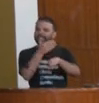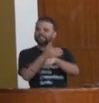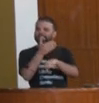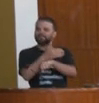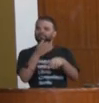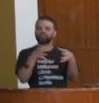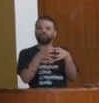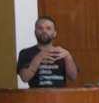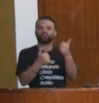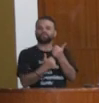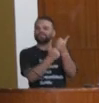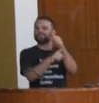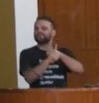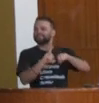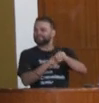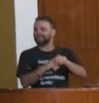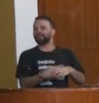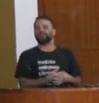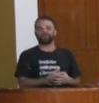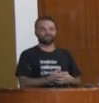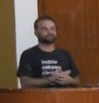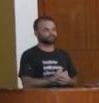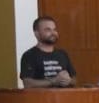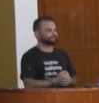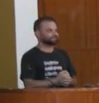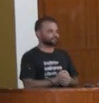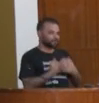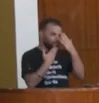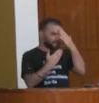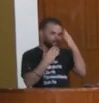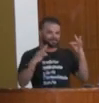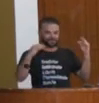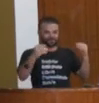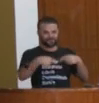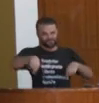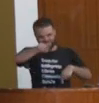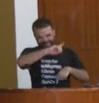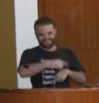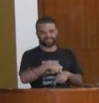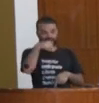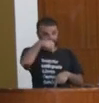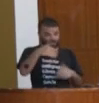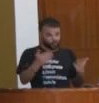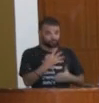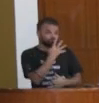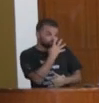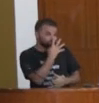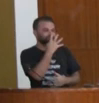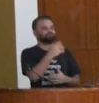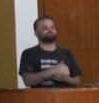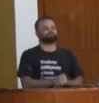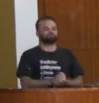prestam serviço de excelência. Obrigado a todos e todas que estão aqui prestigiando na nossa...